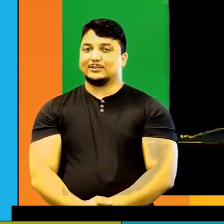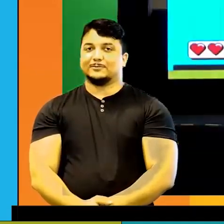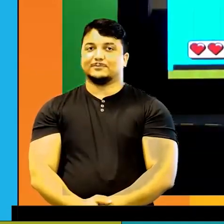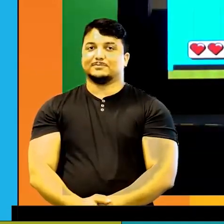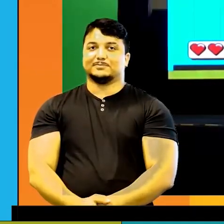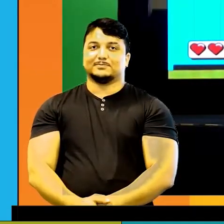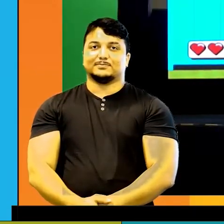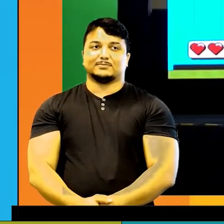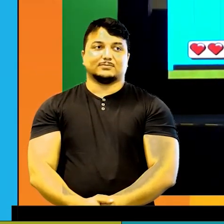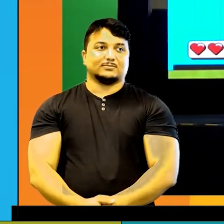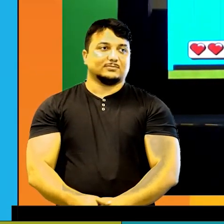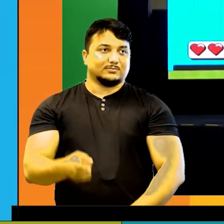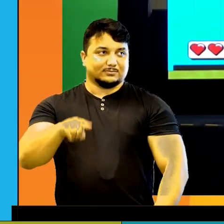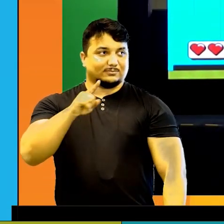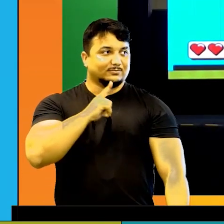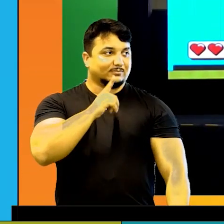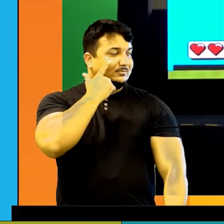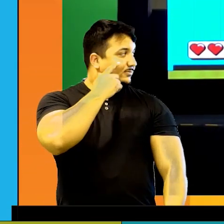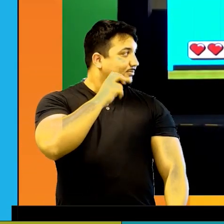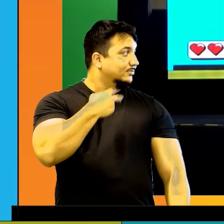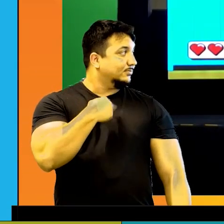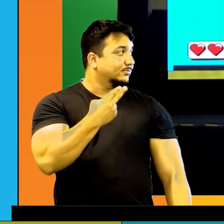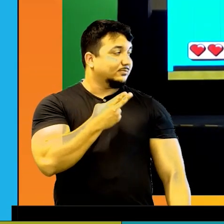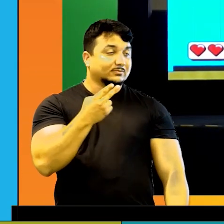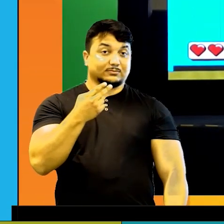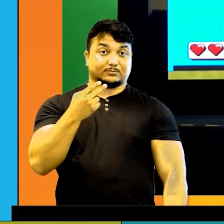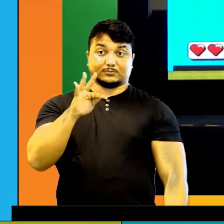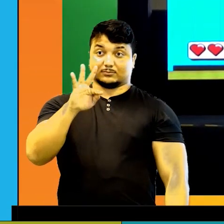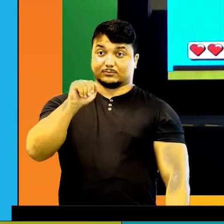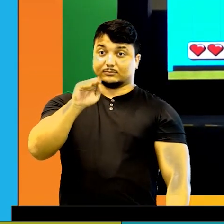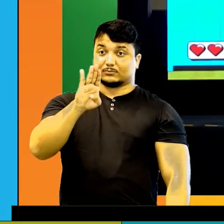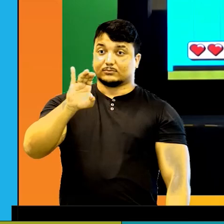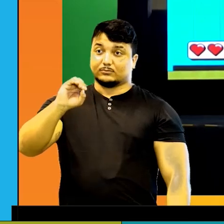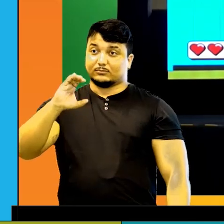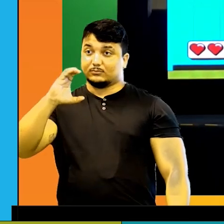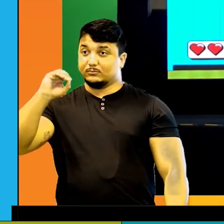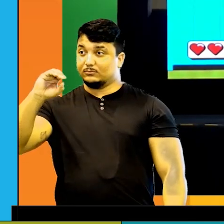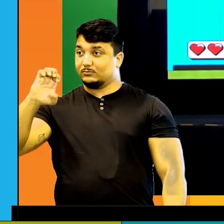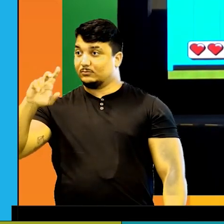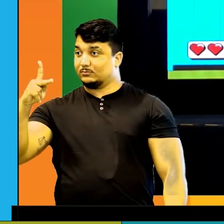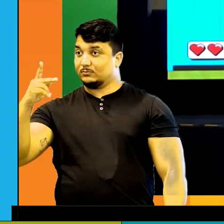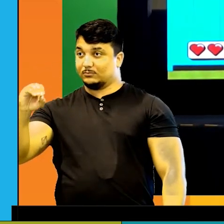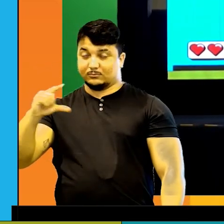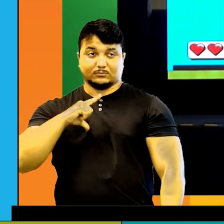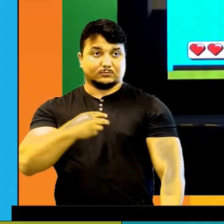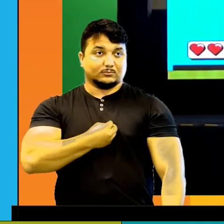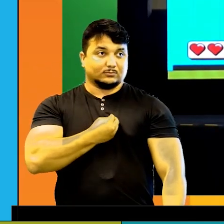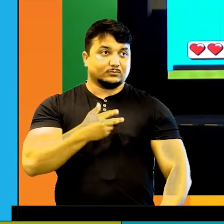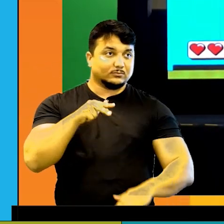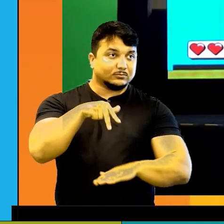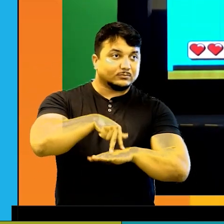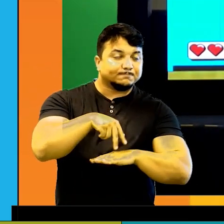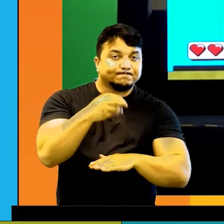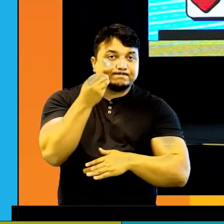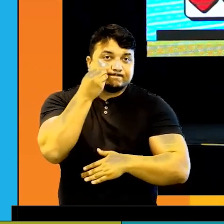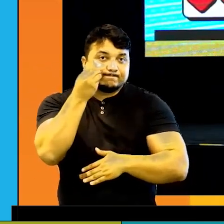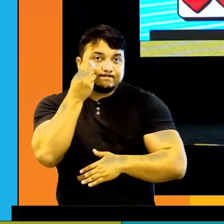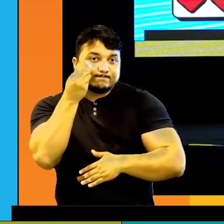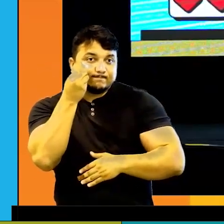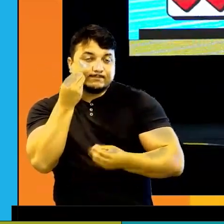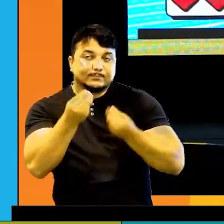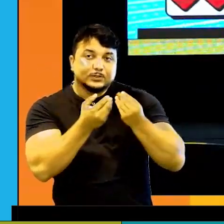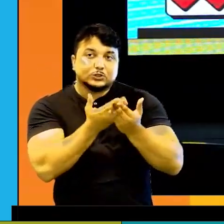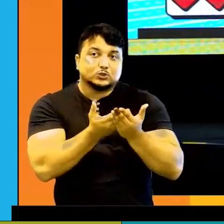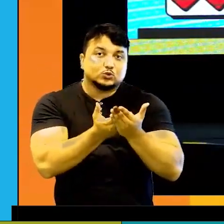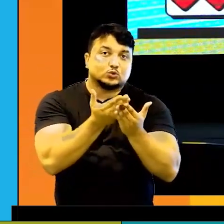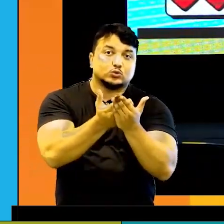Isso. Como vocês estão vendo, eu sou o professor Fábio Coelho. Estou chegando aqui com a pretensão de estudar